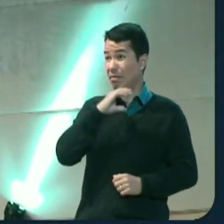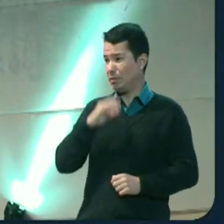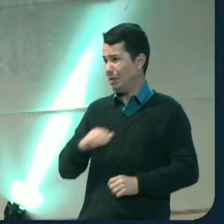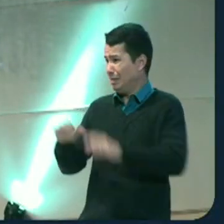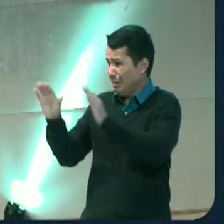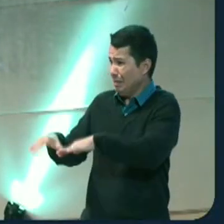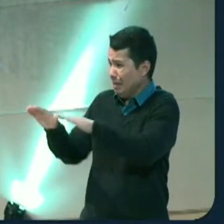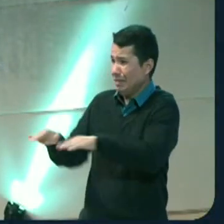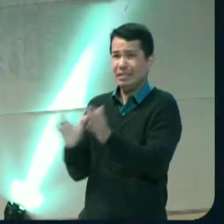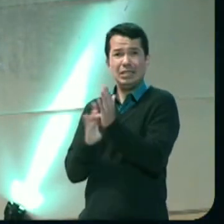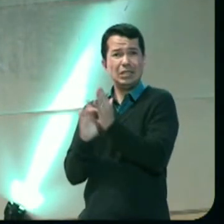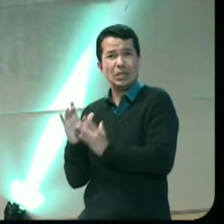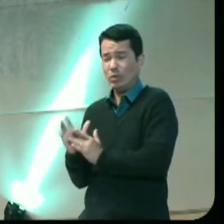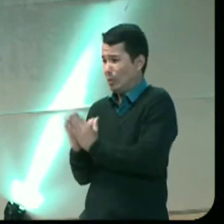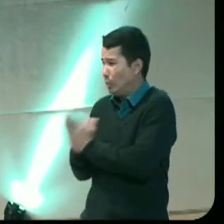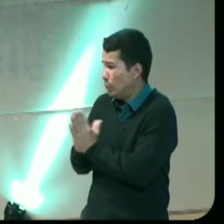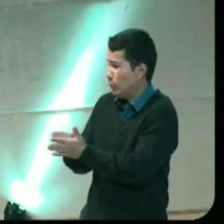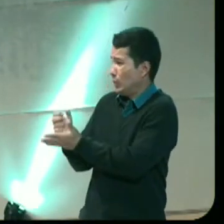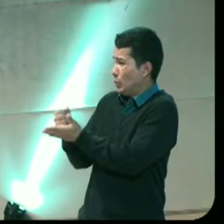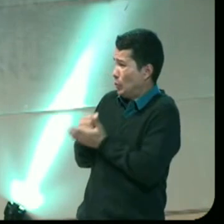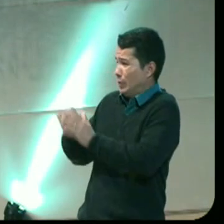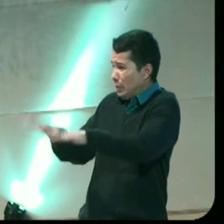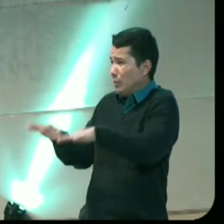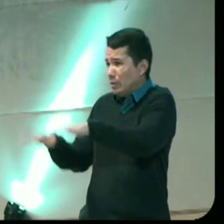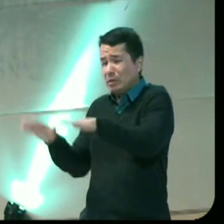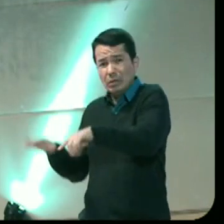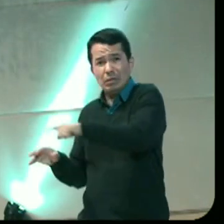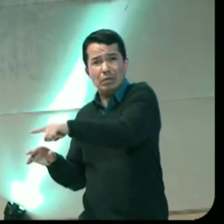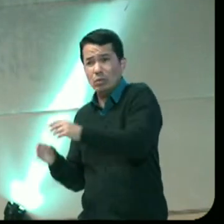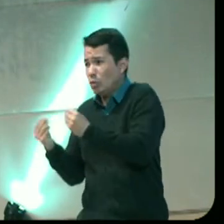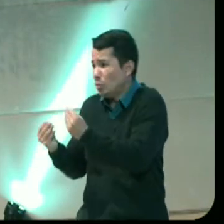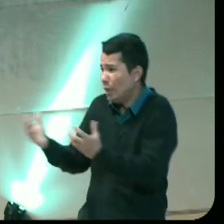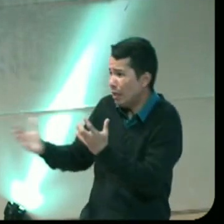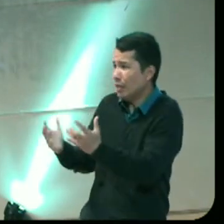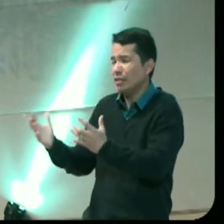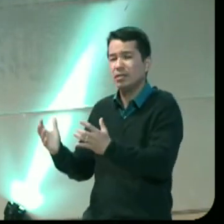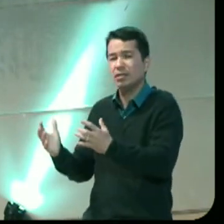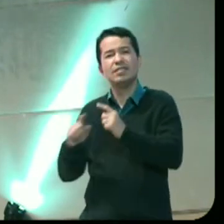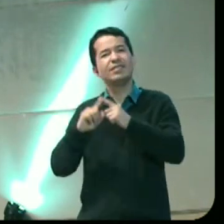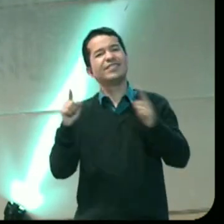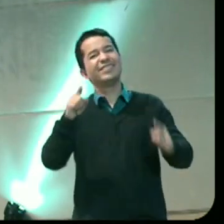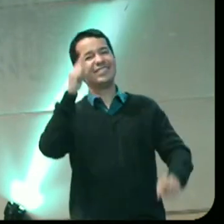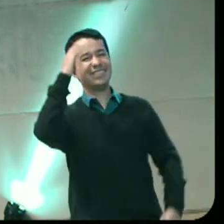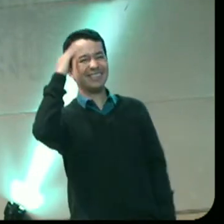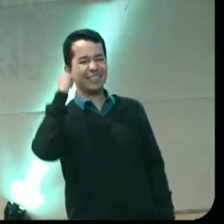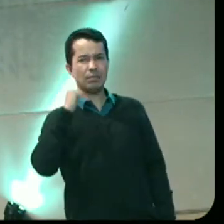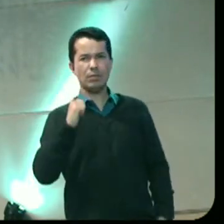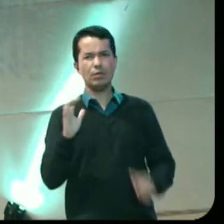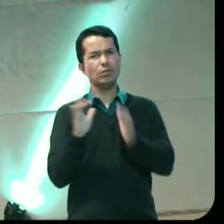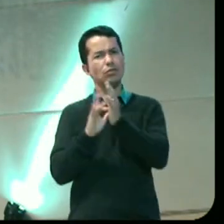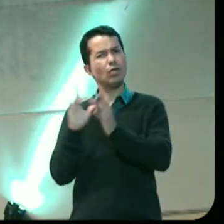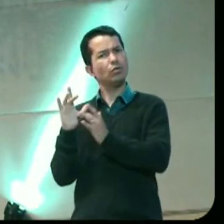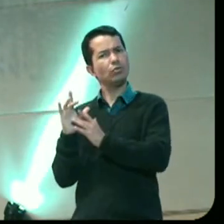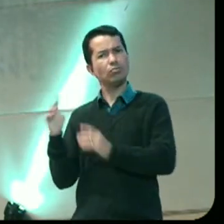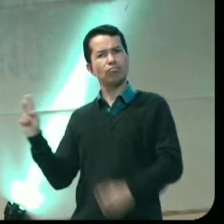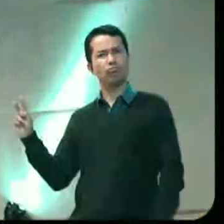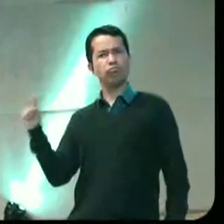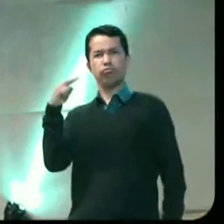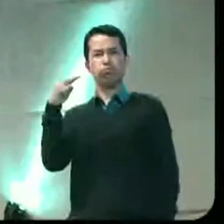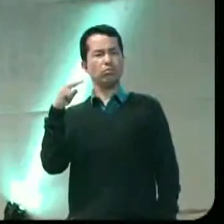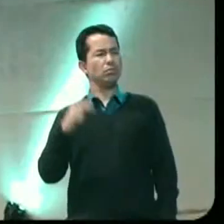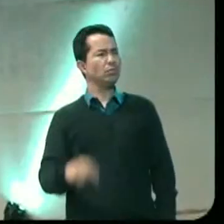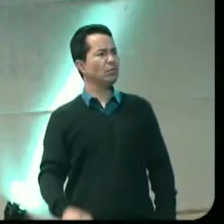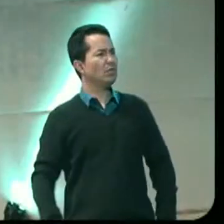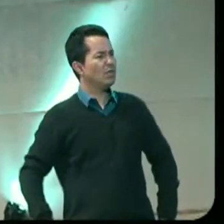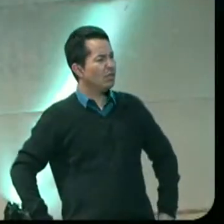ajuda, sabiam que Jesus poderia salvá-los, mas é interessante que Jesus dá uma bronca neles. Jesus